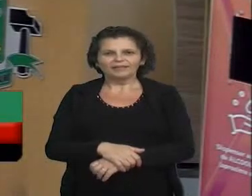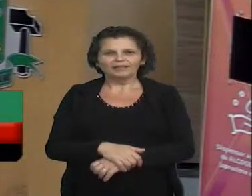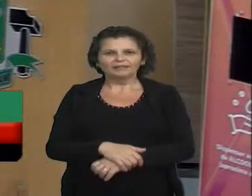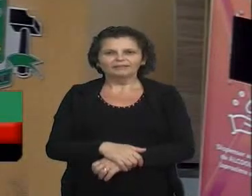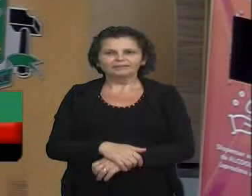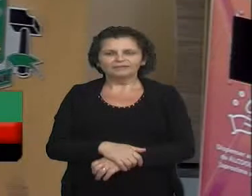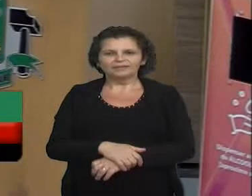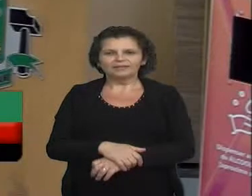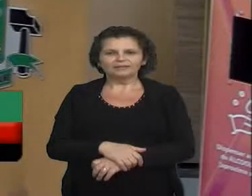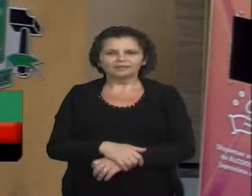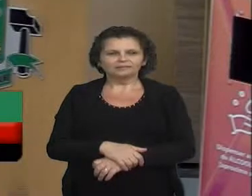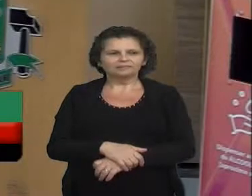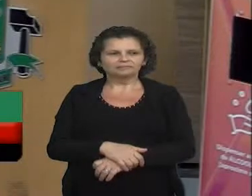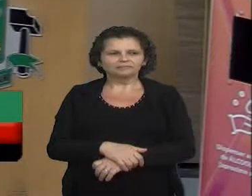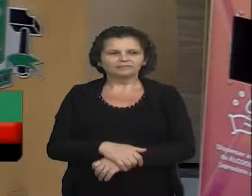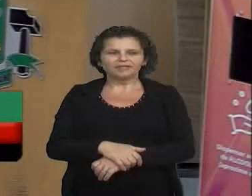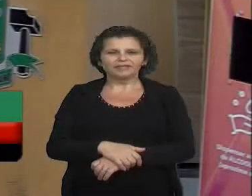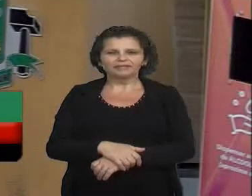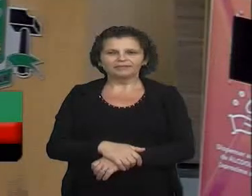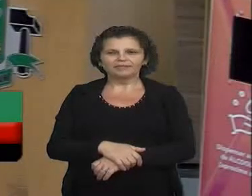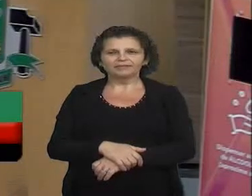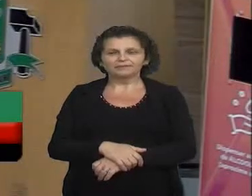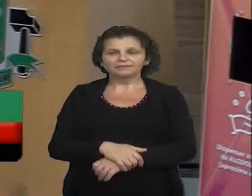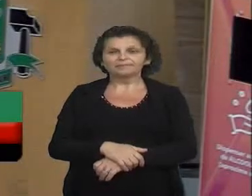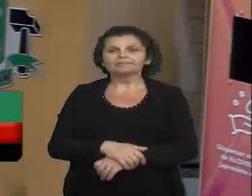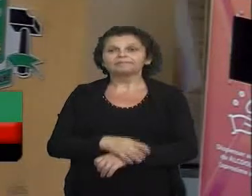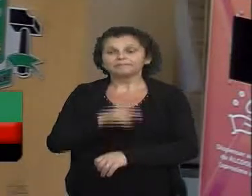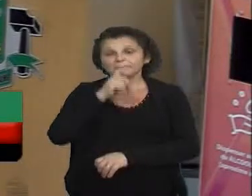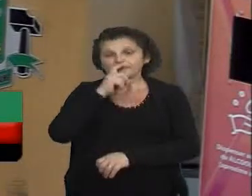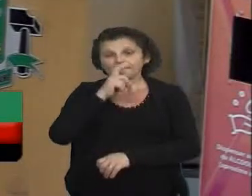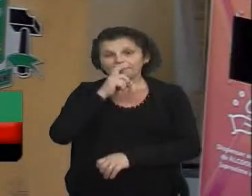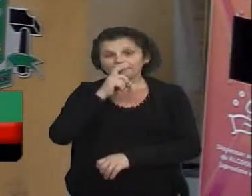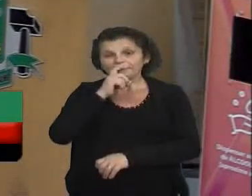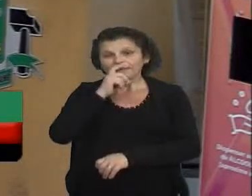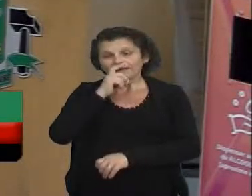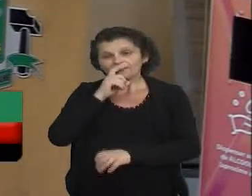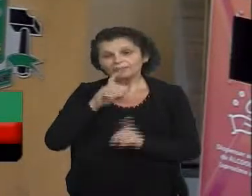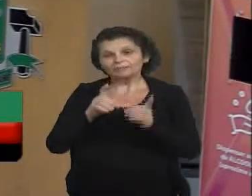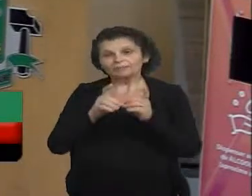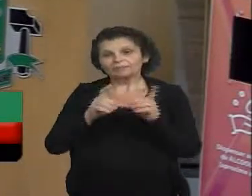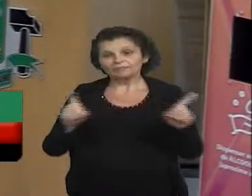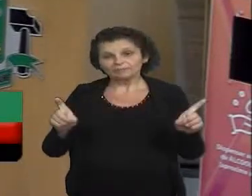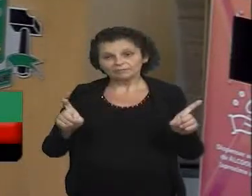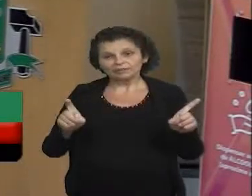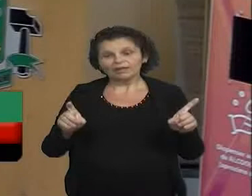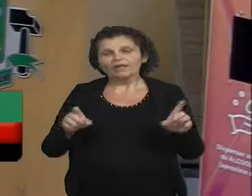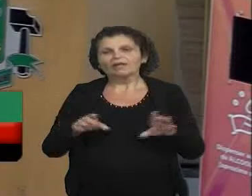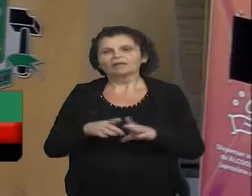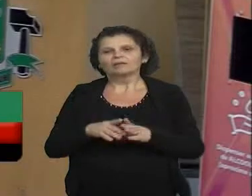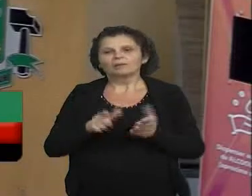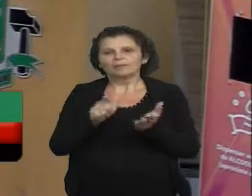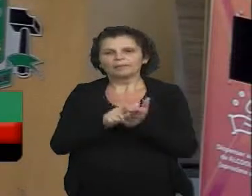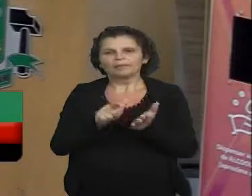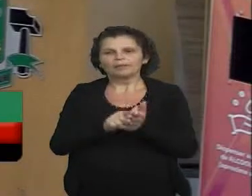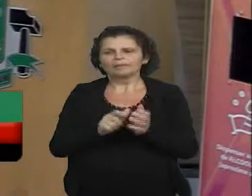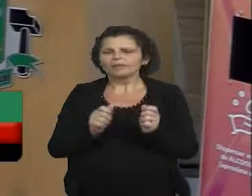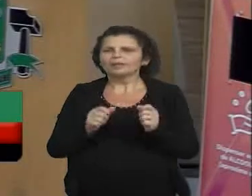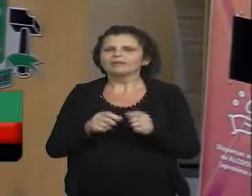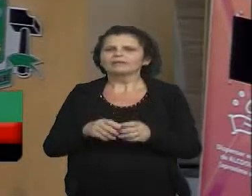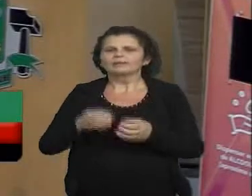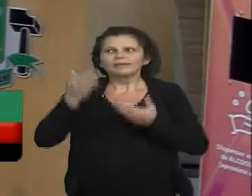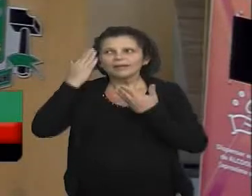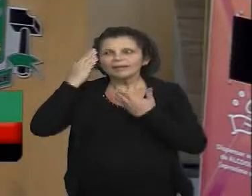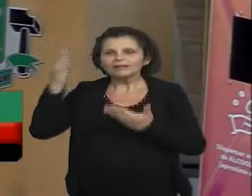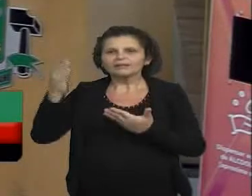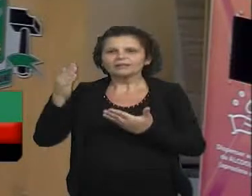Vou falar. Eles querem saber. Não, os meus pais, eles são separados há 30 anos, né, no papel, mas, graças a Deus,